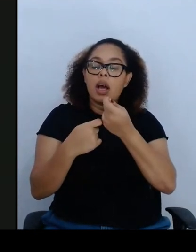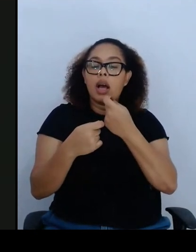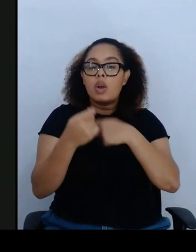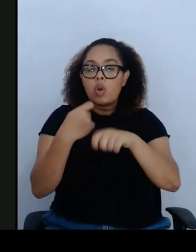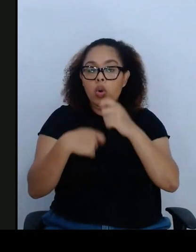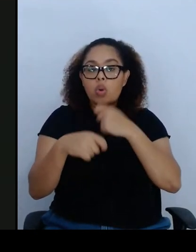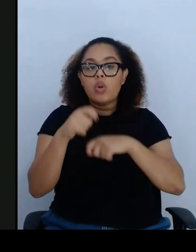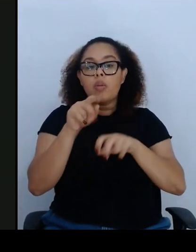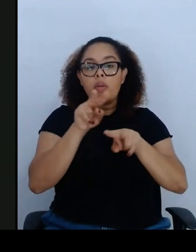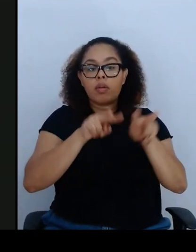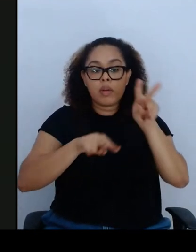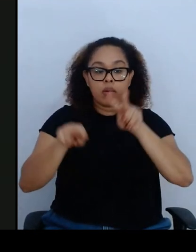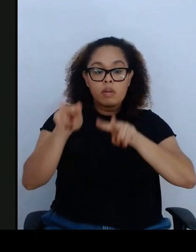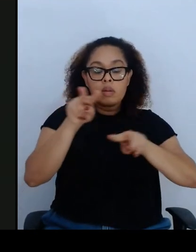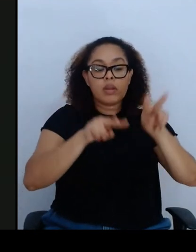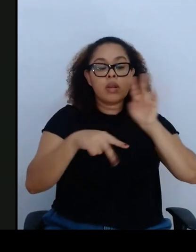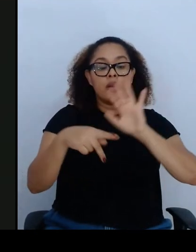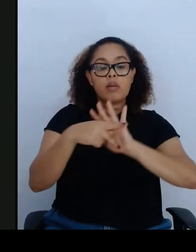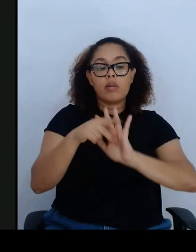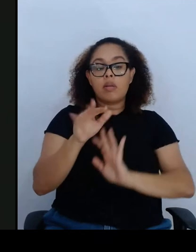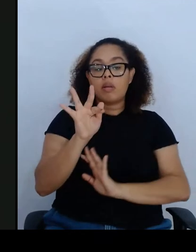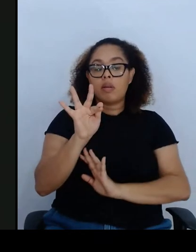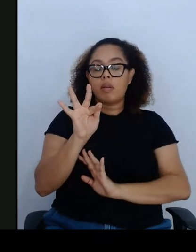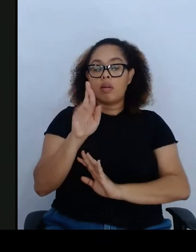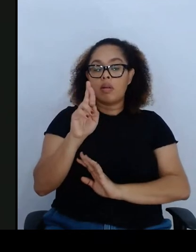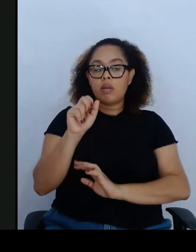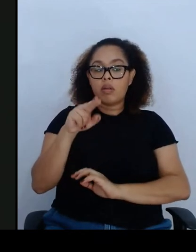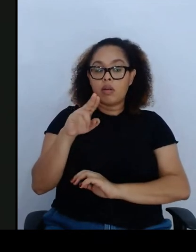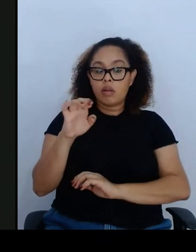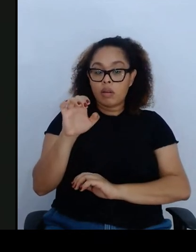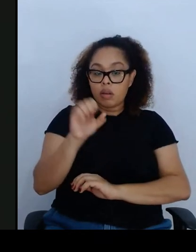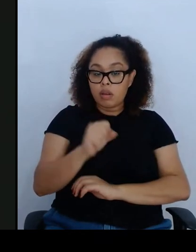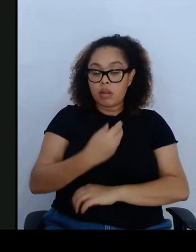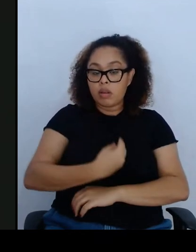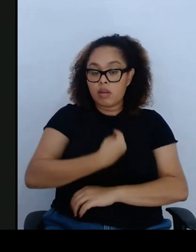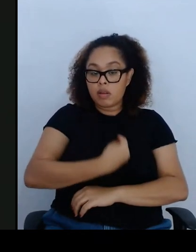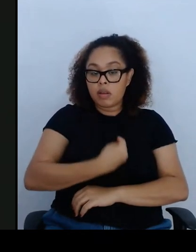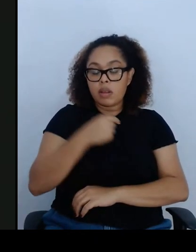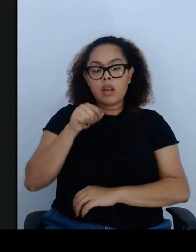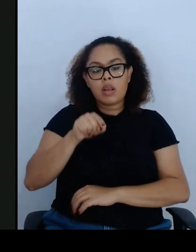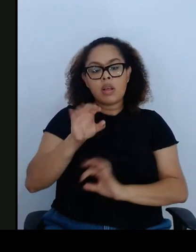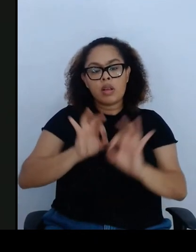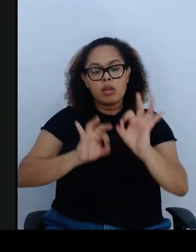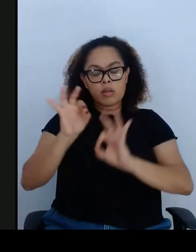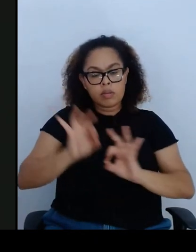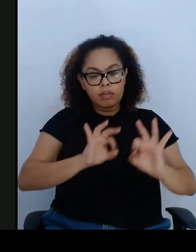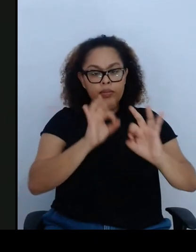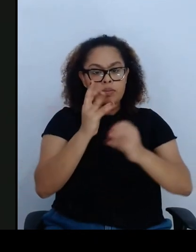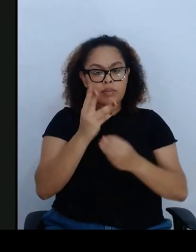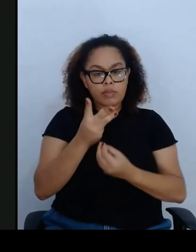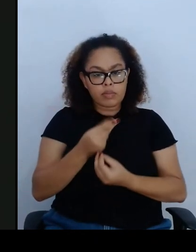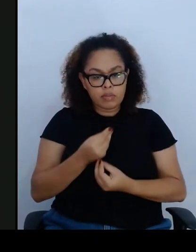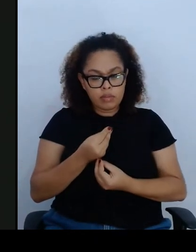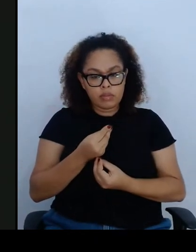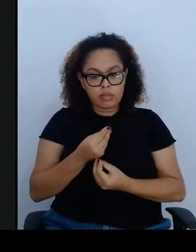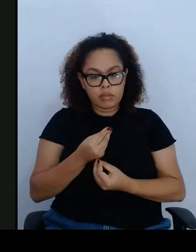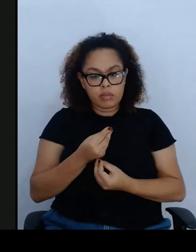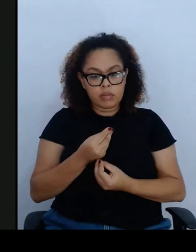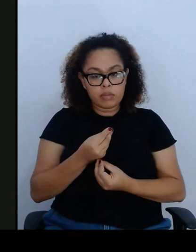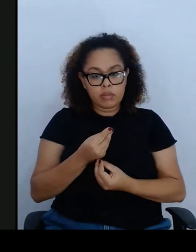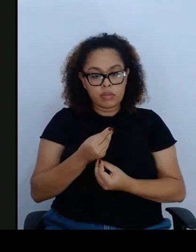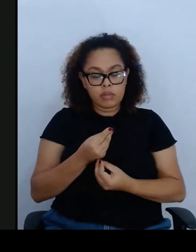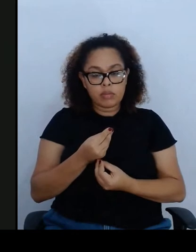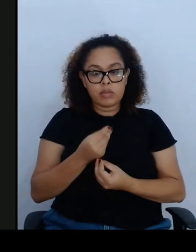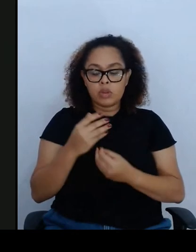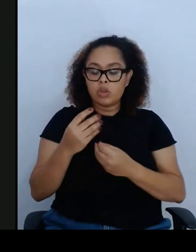Friends bacon trabalhava e onde lhe produziu a sua obra no seguinte 20